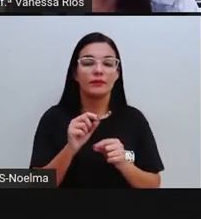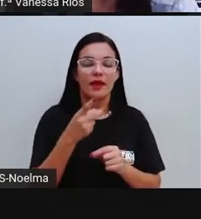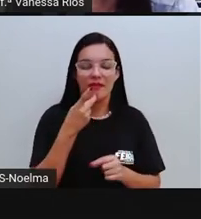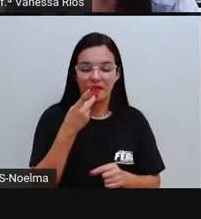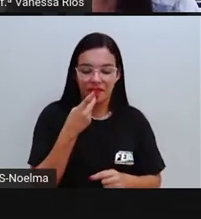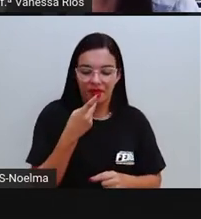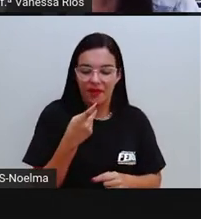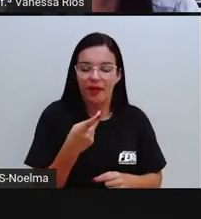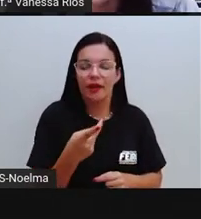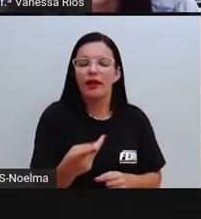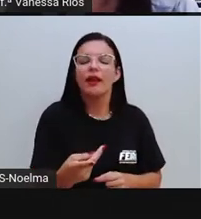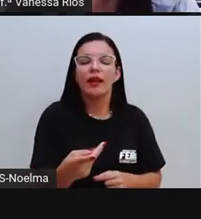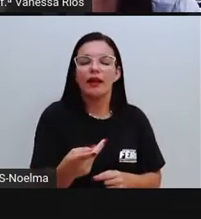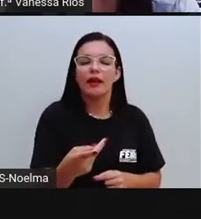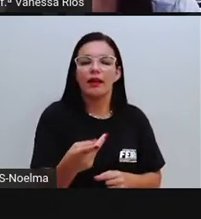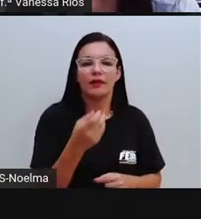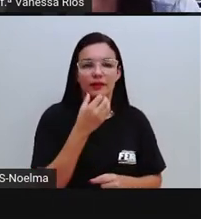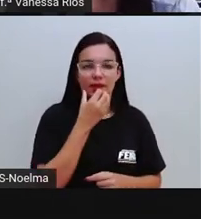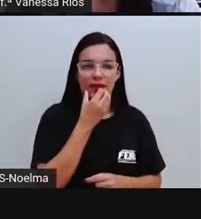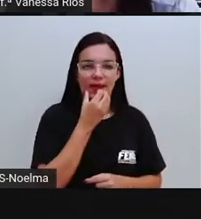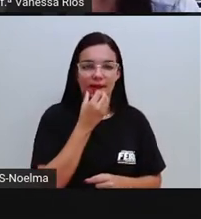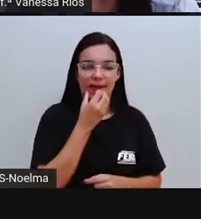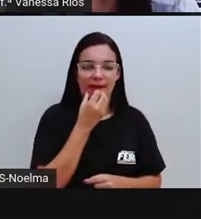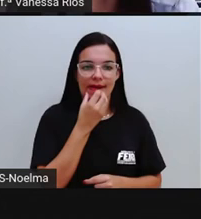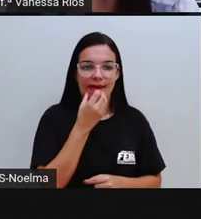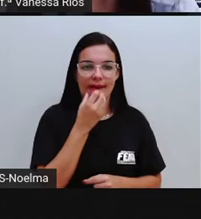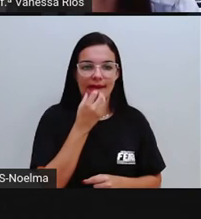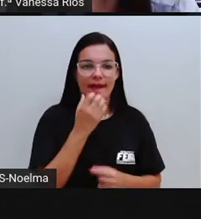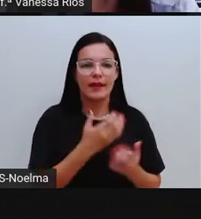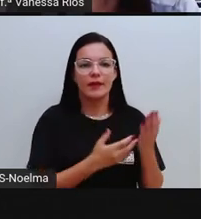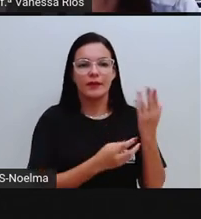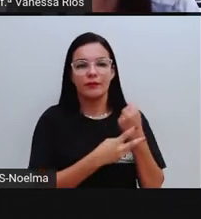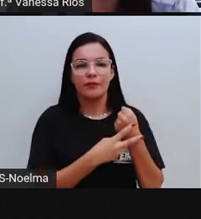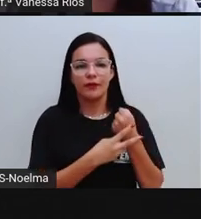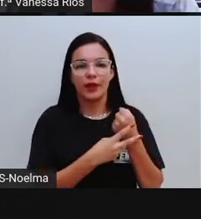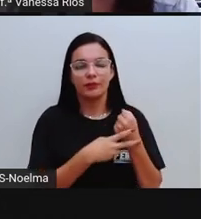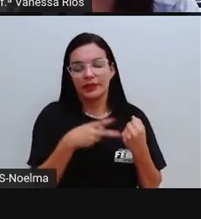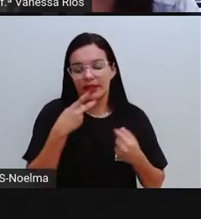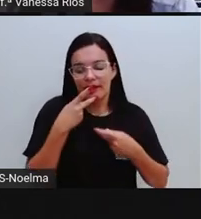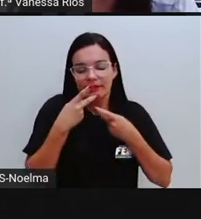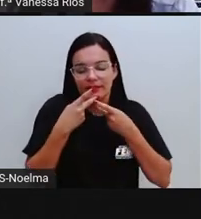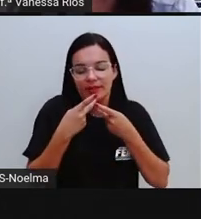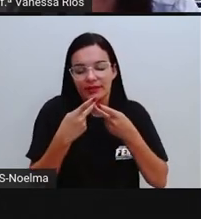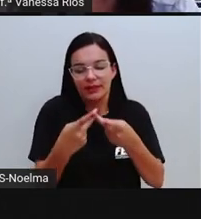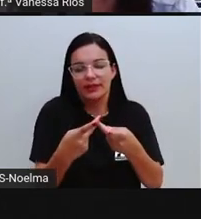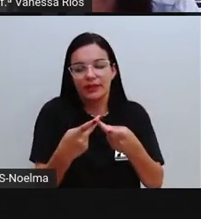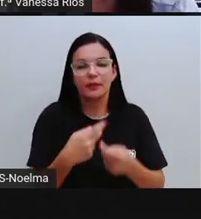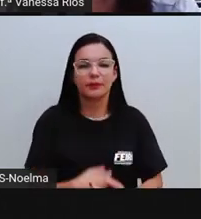é recitar, que vem aí do verbo recitar.